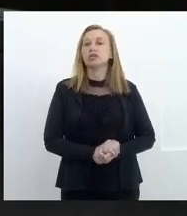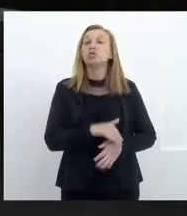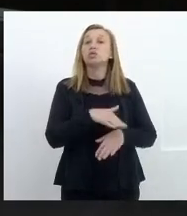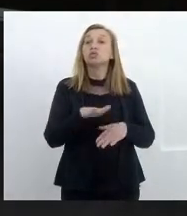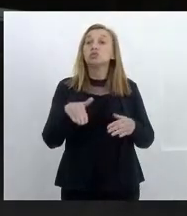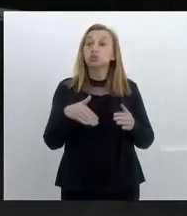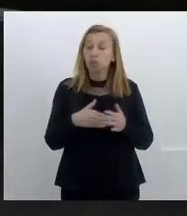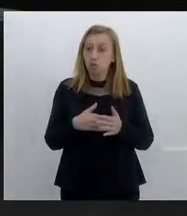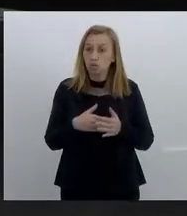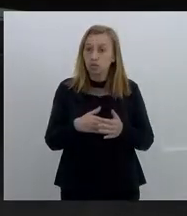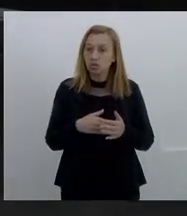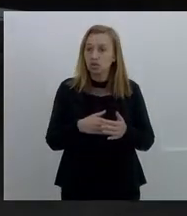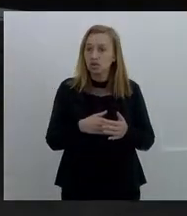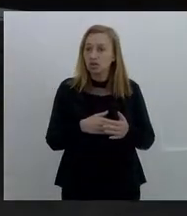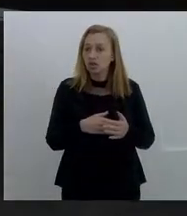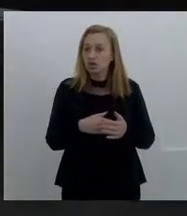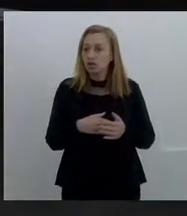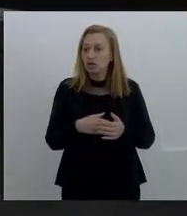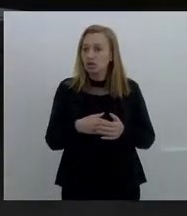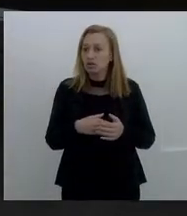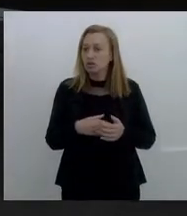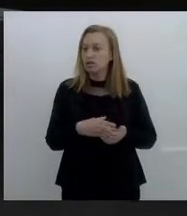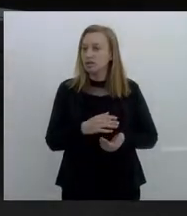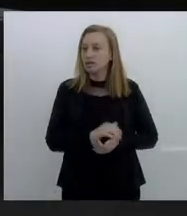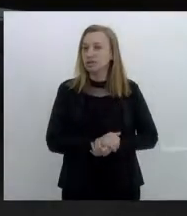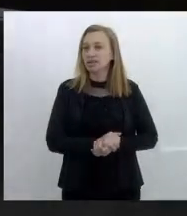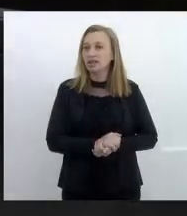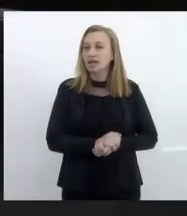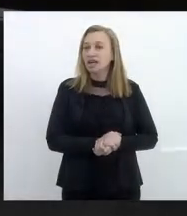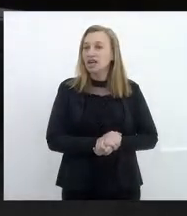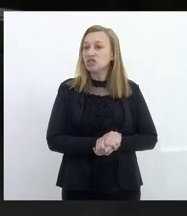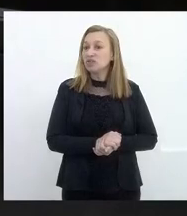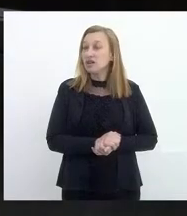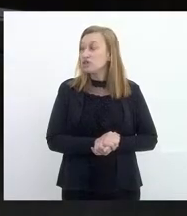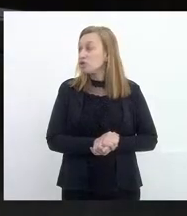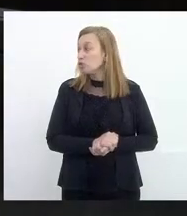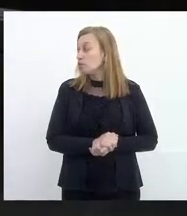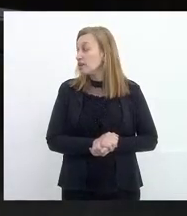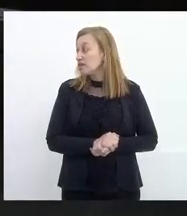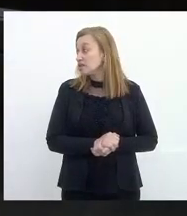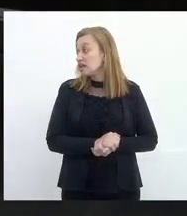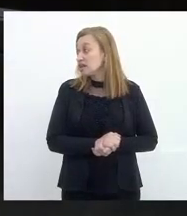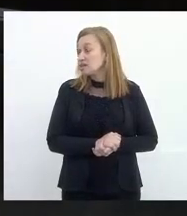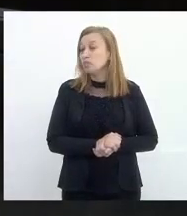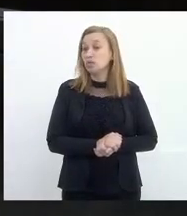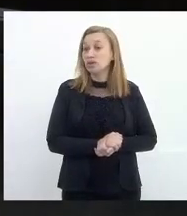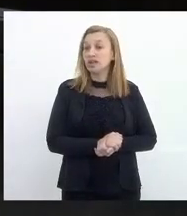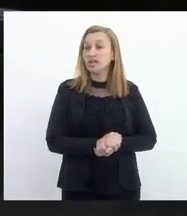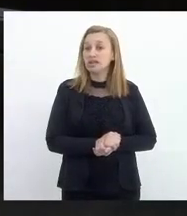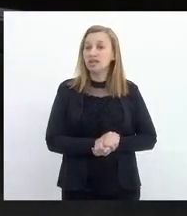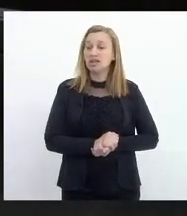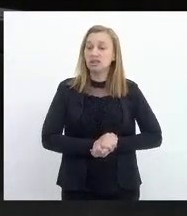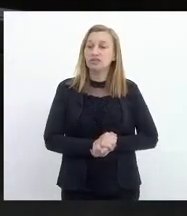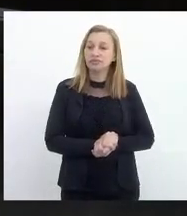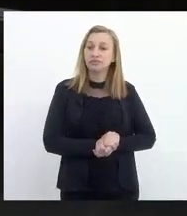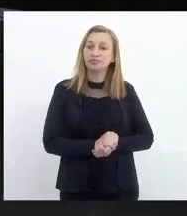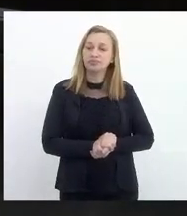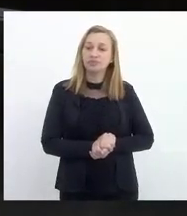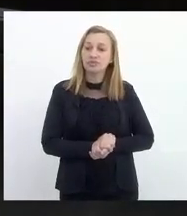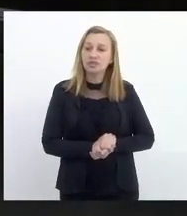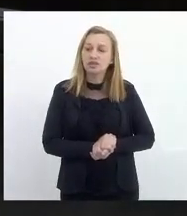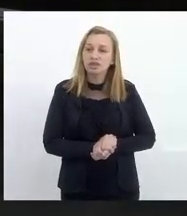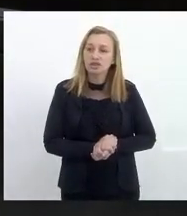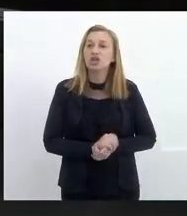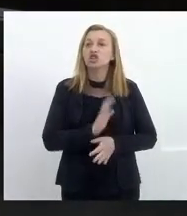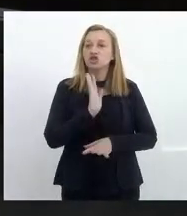tranças que a gente fez várias negociações vários lançamentos de papéis no mercado lá internacional